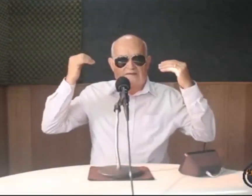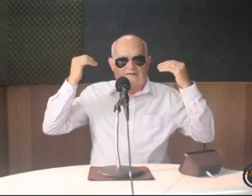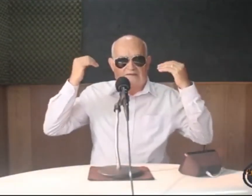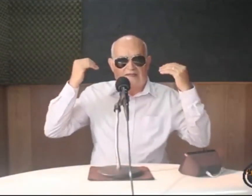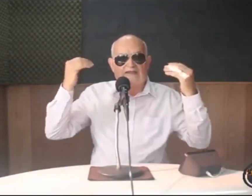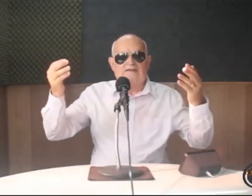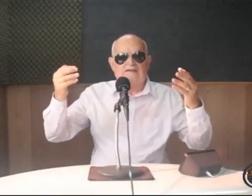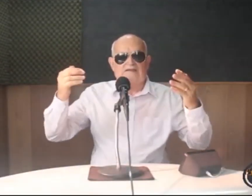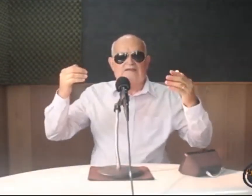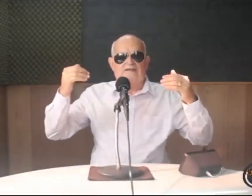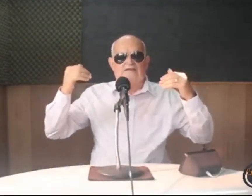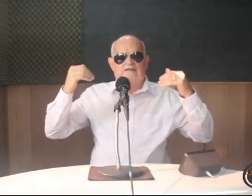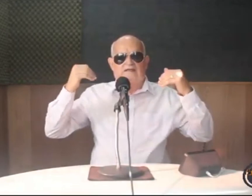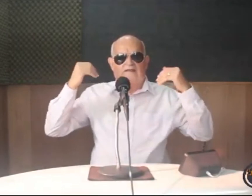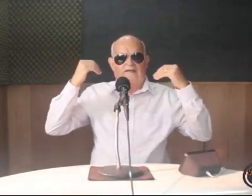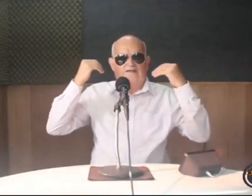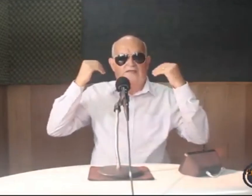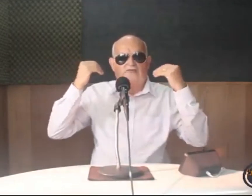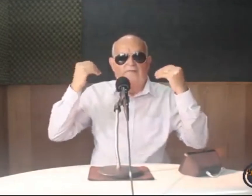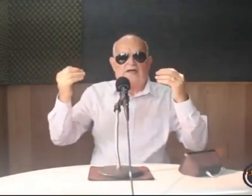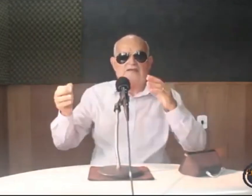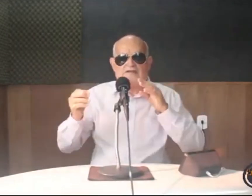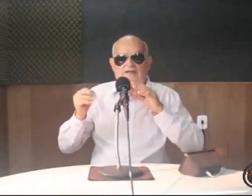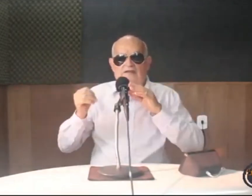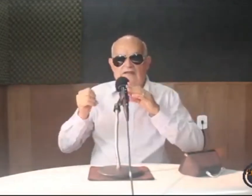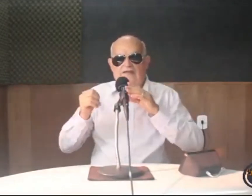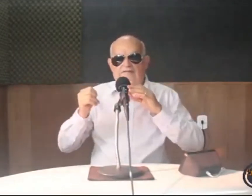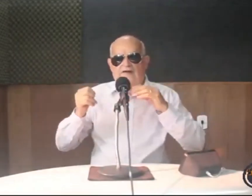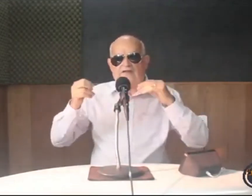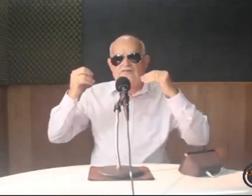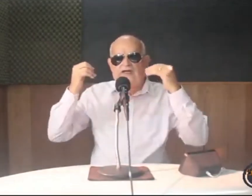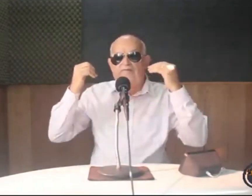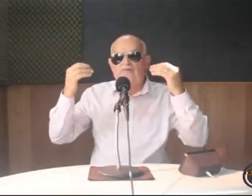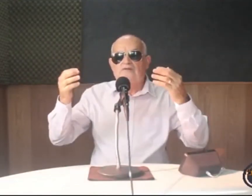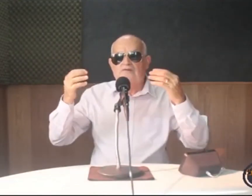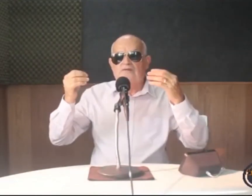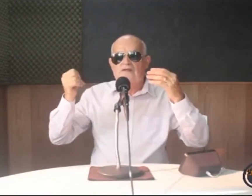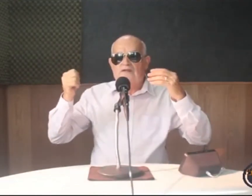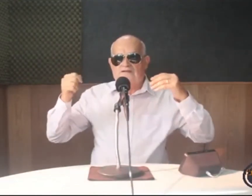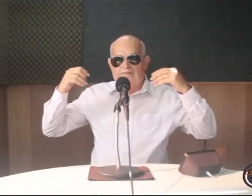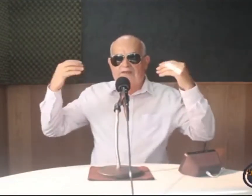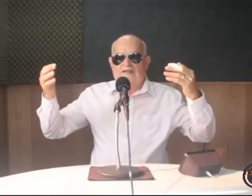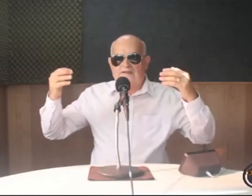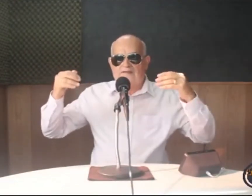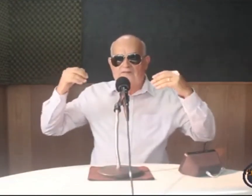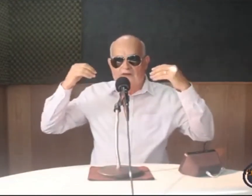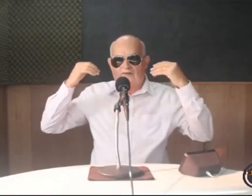esta grande descoberta e que vai ajudar muito